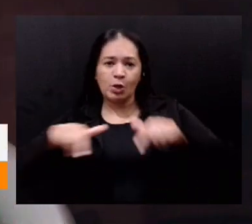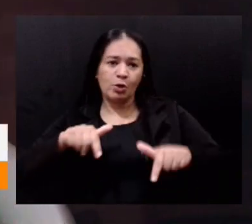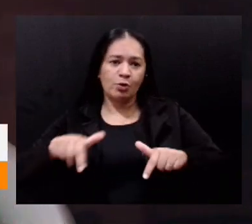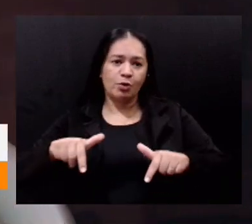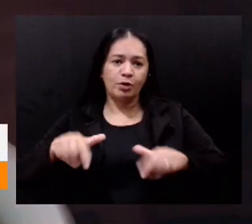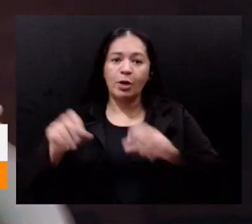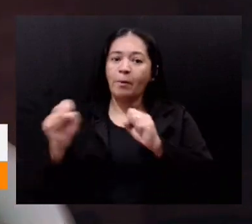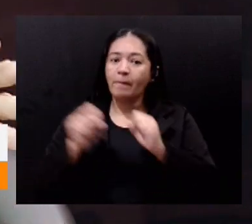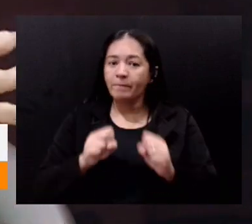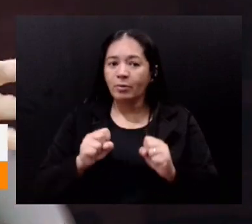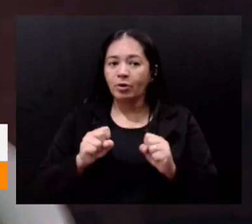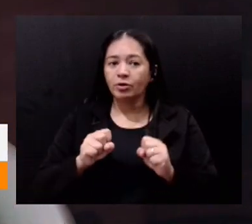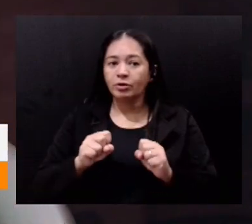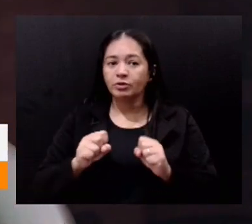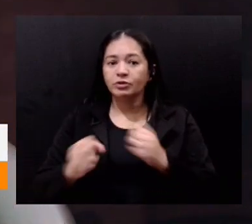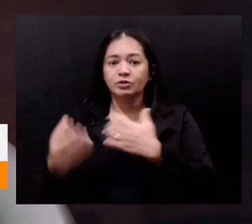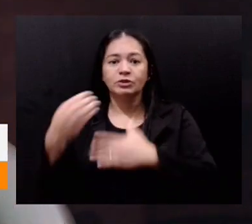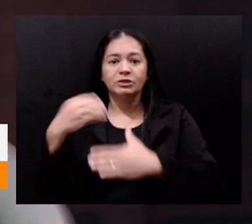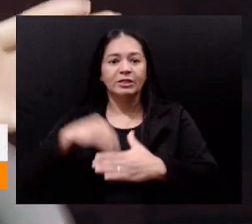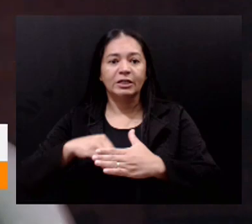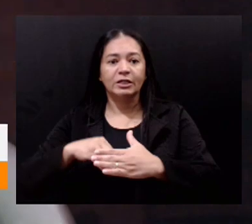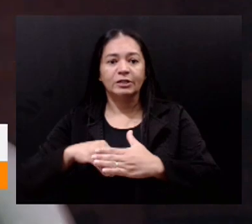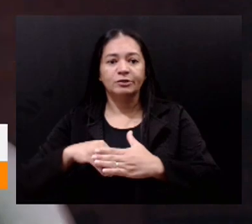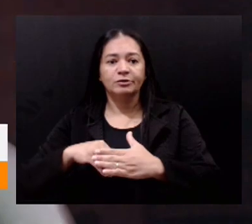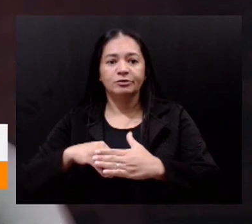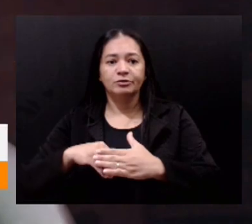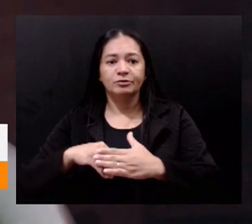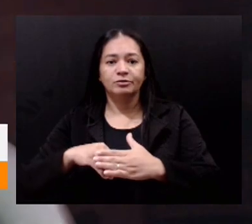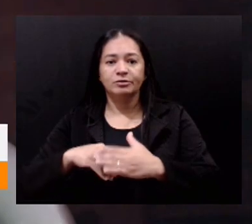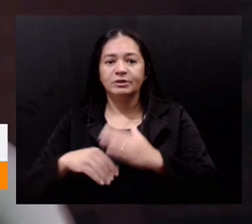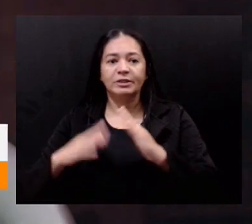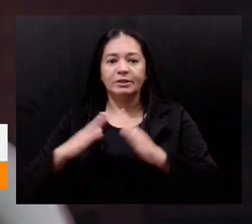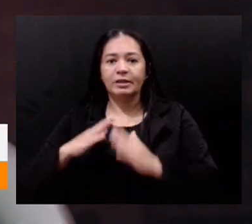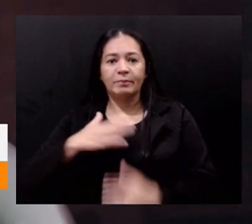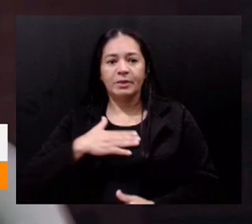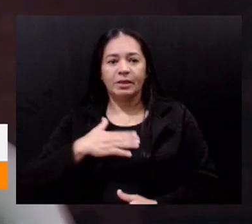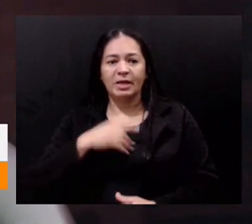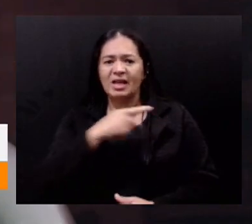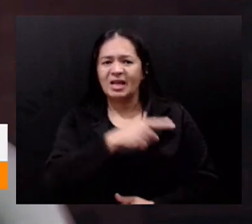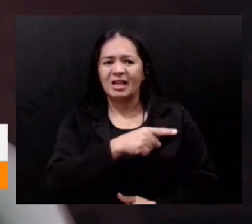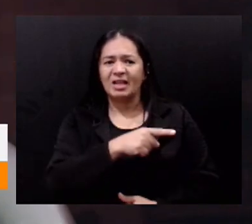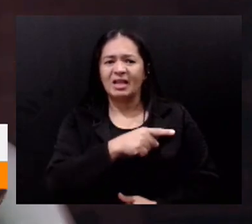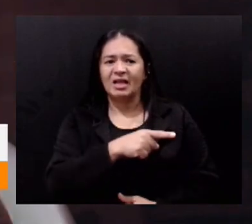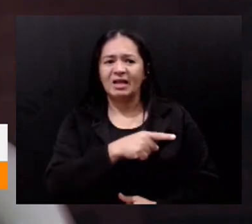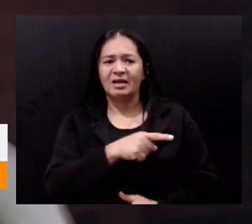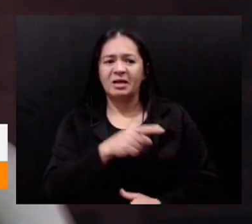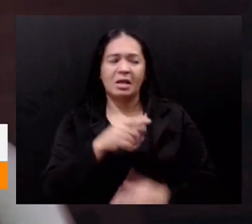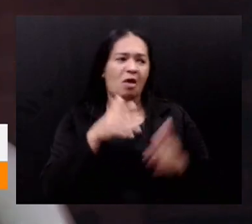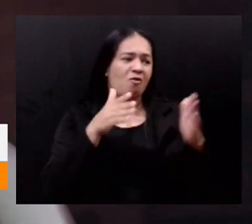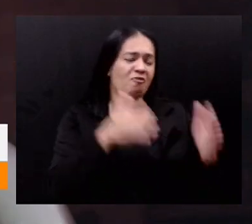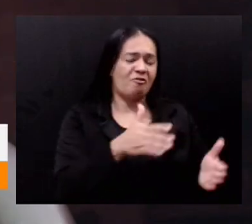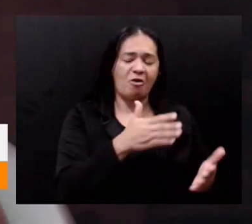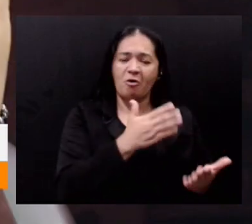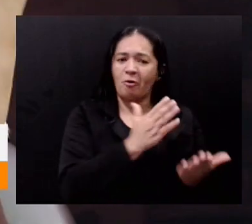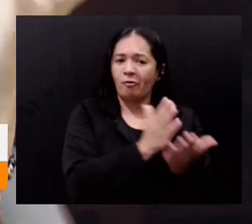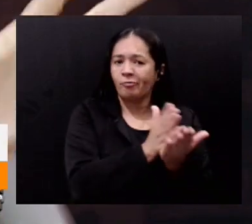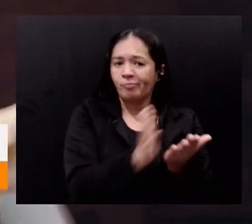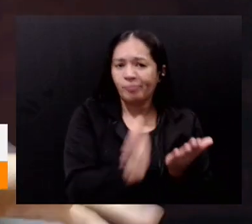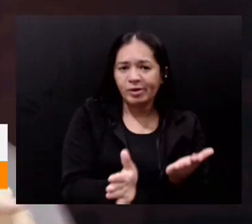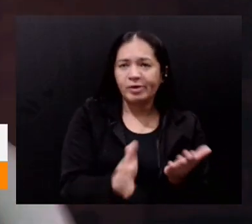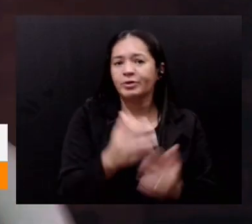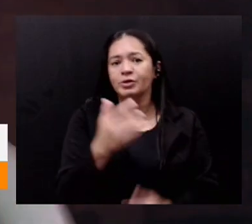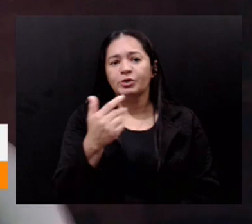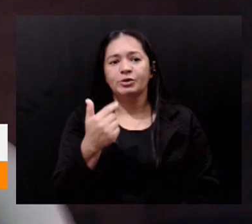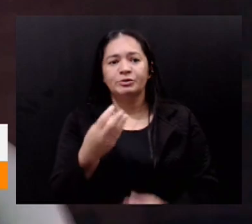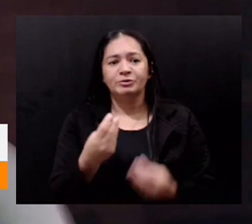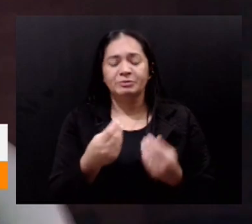dentro somente de tipo, eu trabalho muito bem dentro da minha casa, ali eu perco o foco, ali eu Sim. eu não tenho eu tenho muita distração,